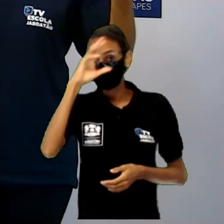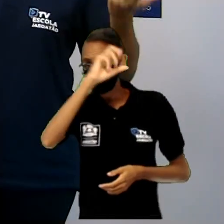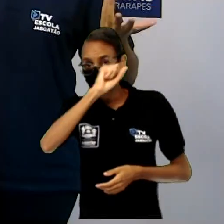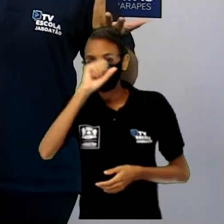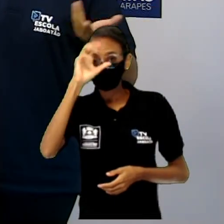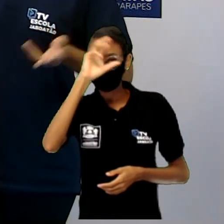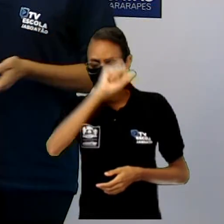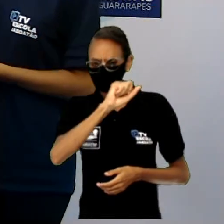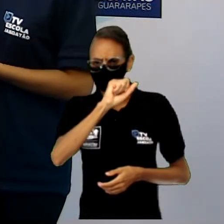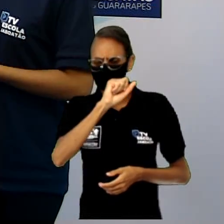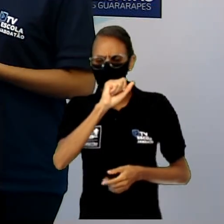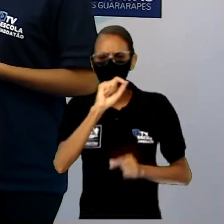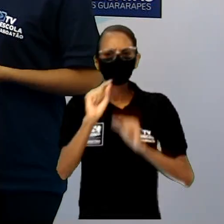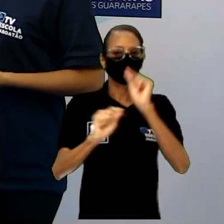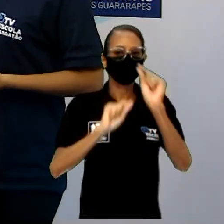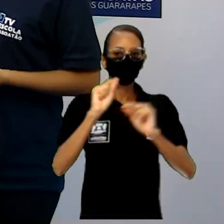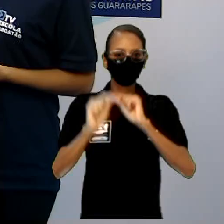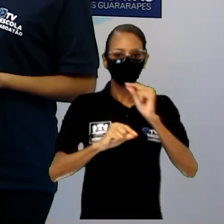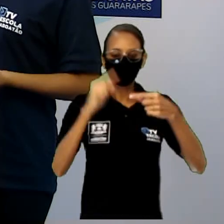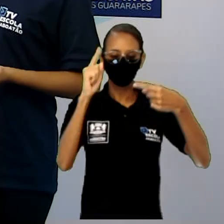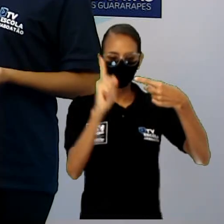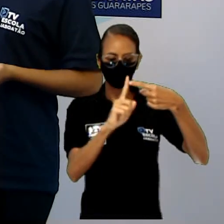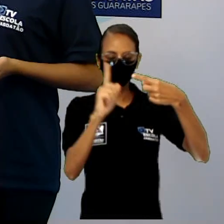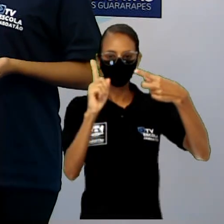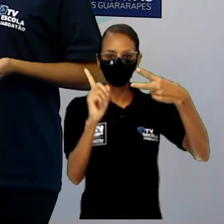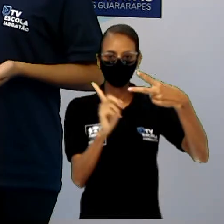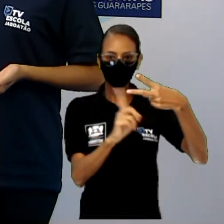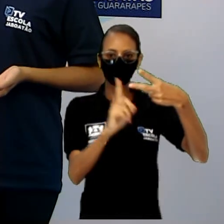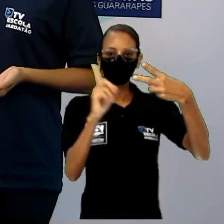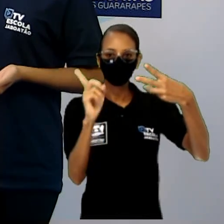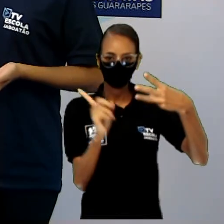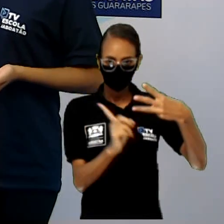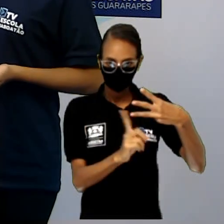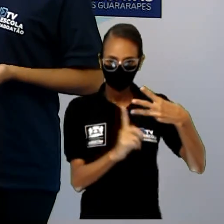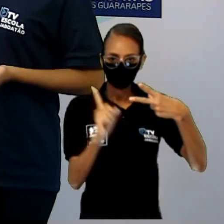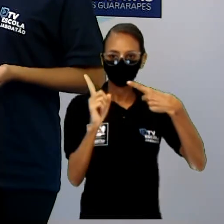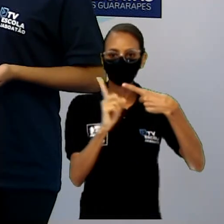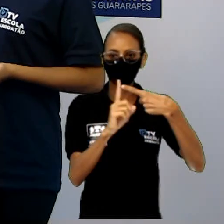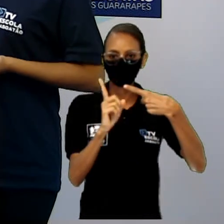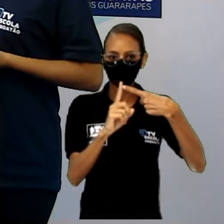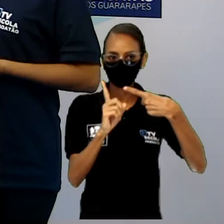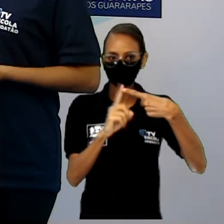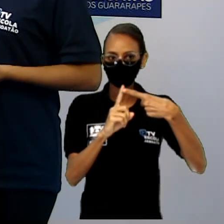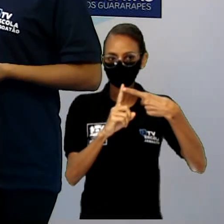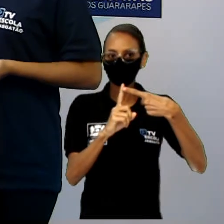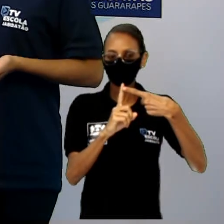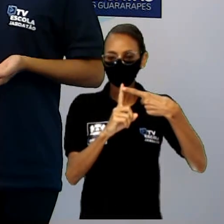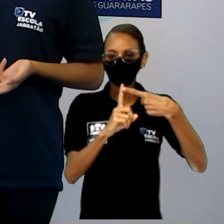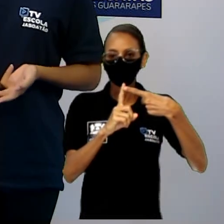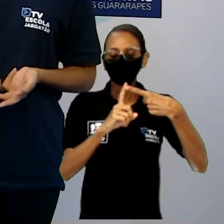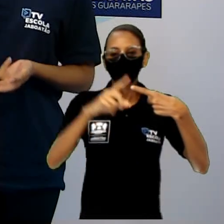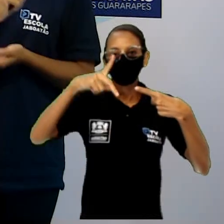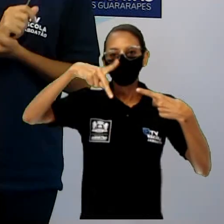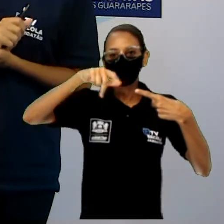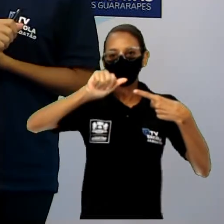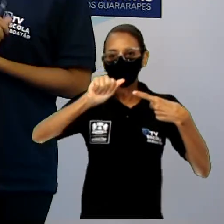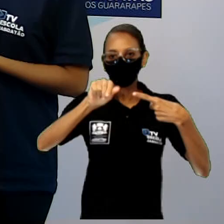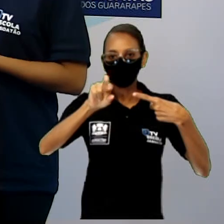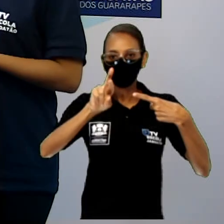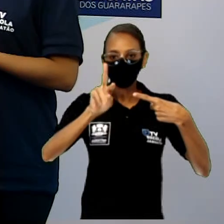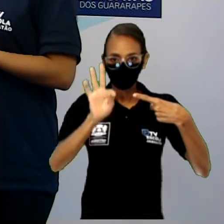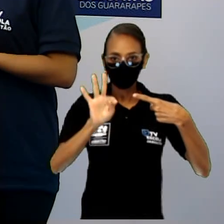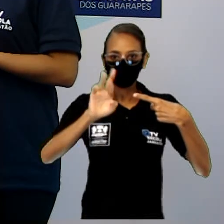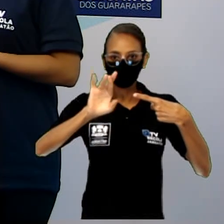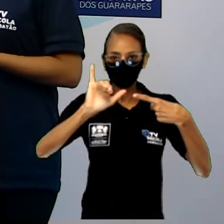entender o seguinte, que ele é dividido em 3 fases. A primeira fase é a era dos patriarcas, e aí eu destaco a figura